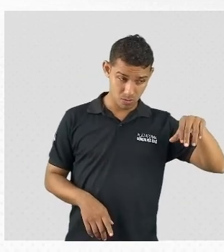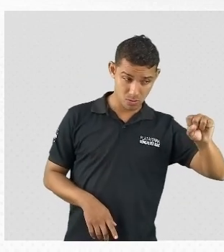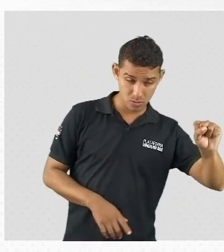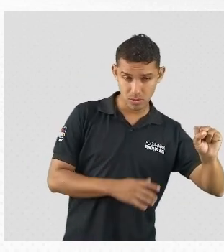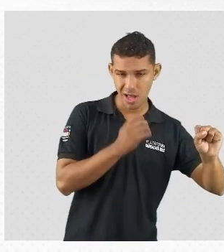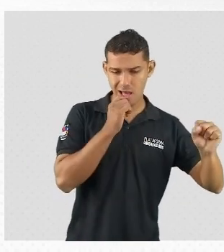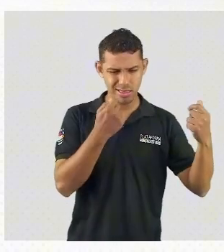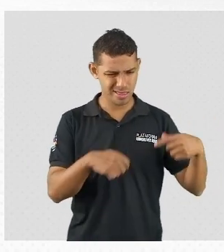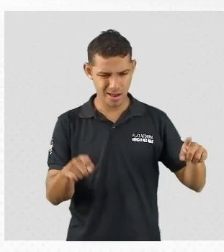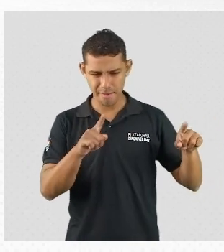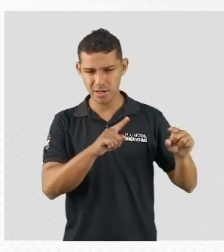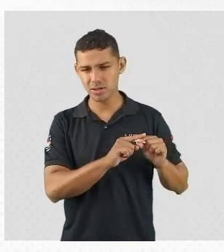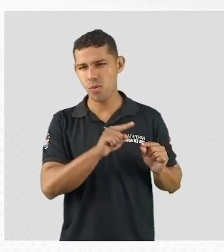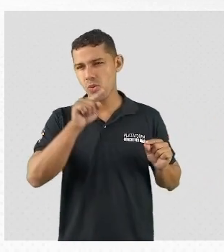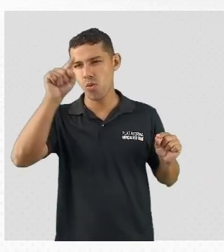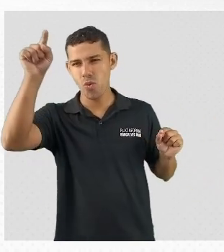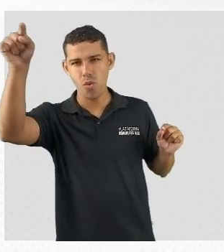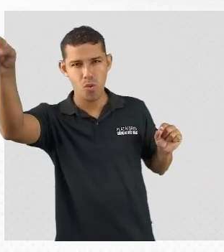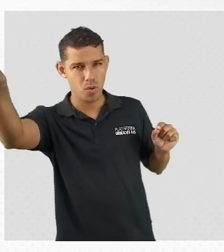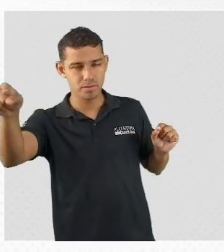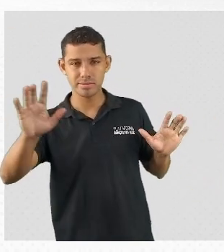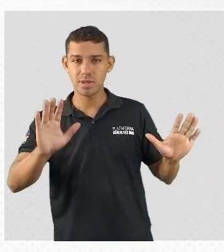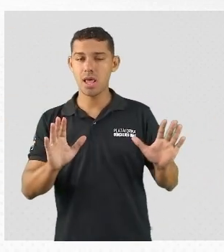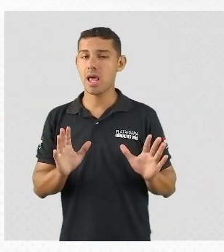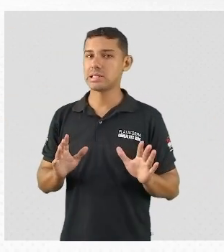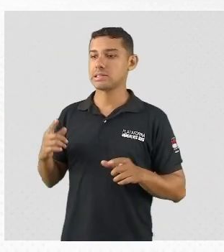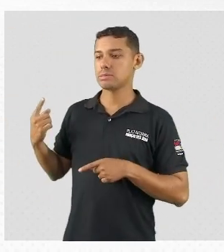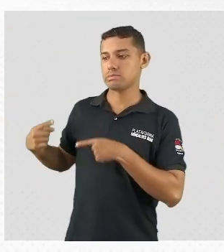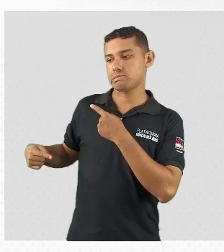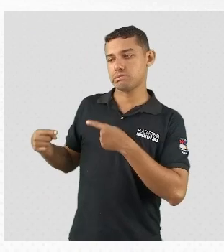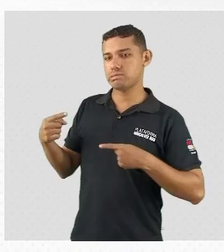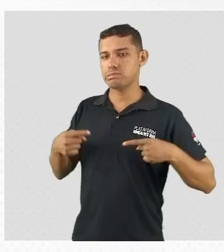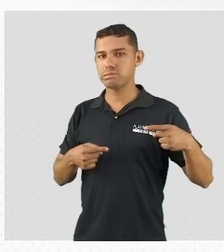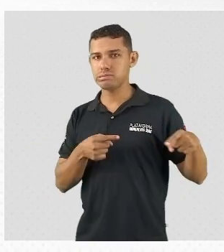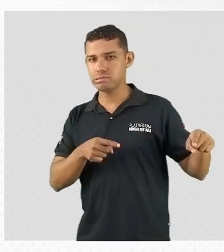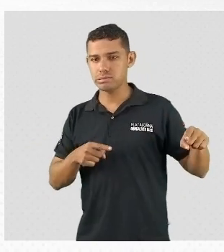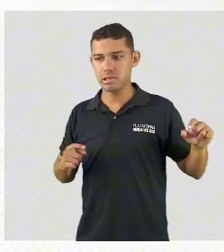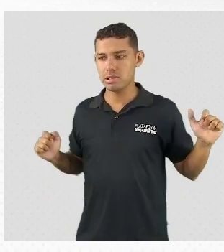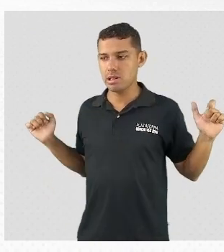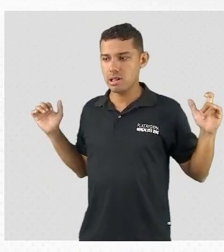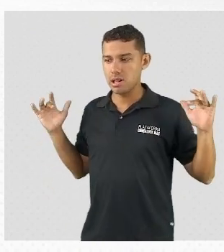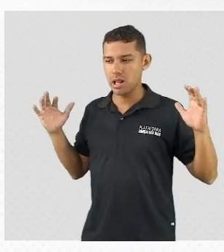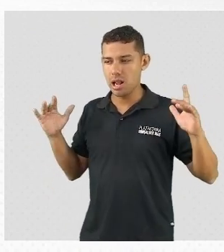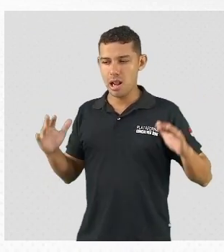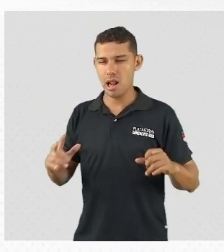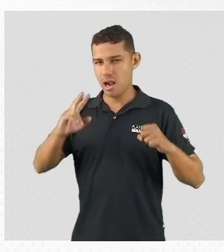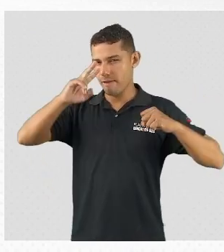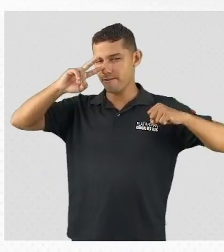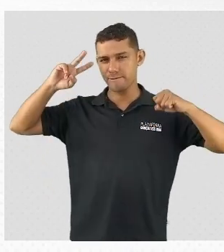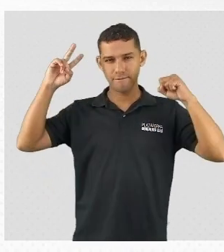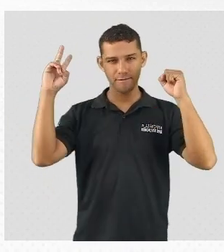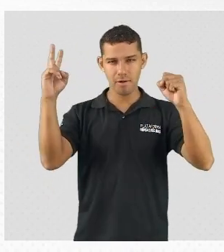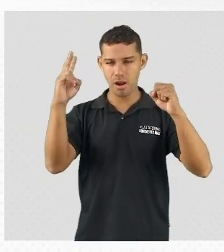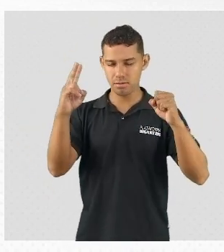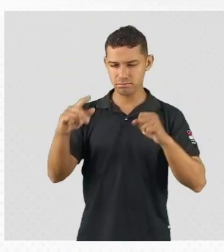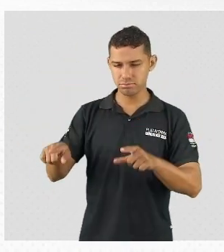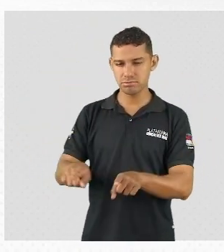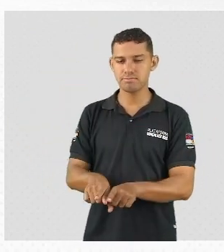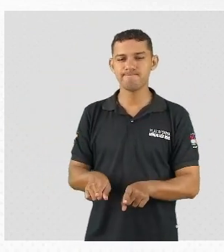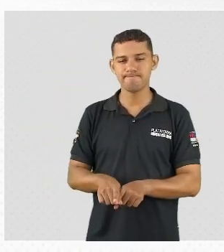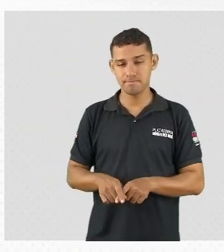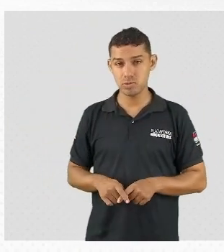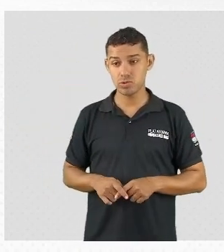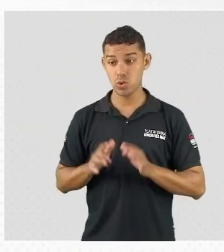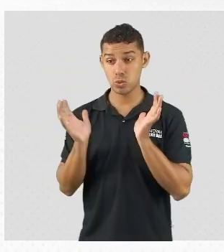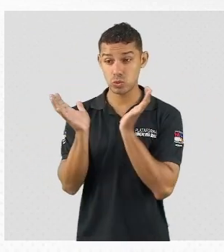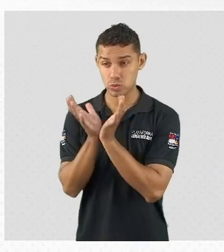agora não precisavam ir tão longe, mas o ônus é que a disputa territorial ela vai ser mais ainda acirrada. Muitos